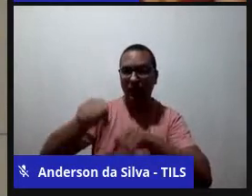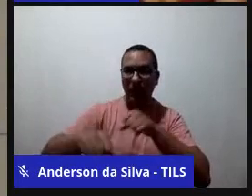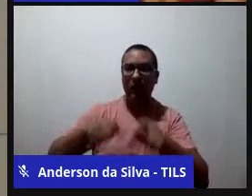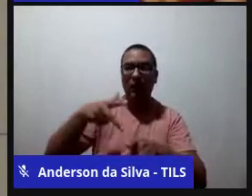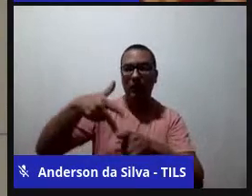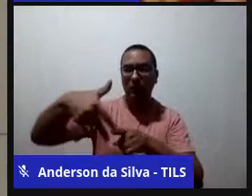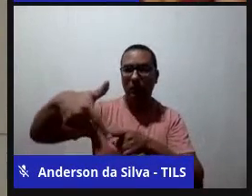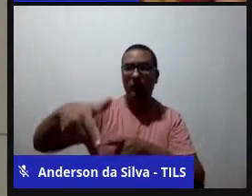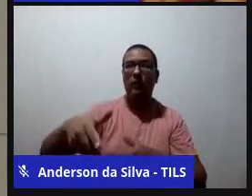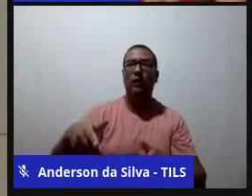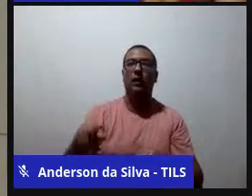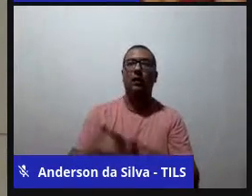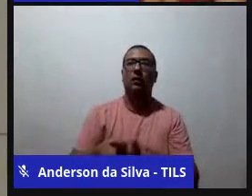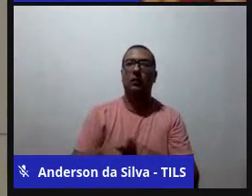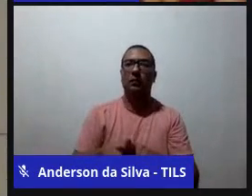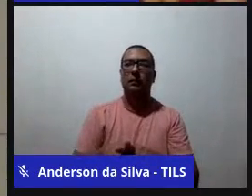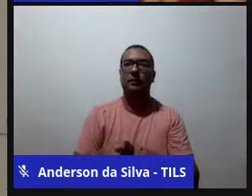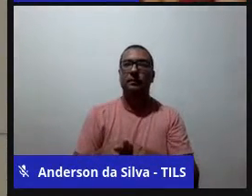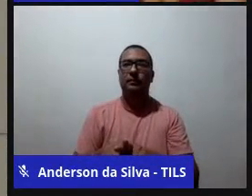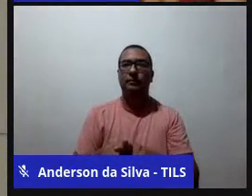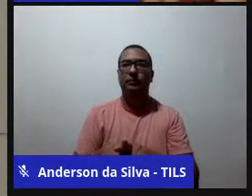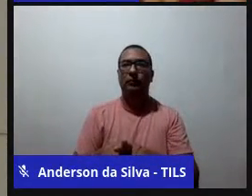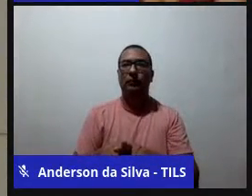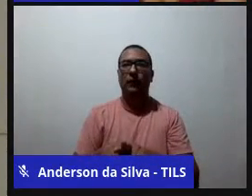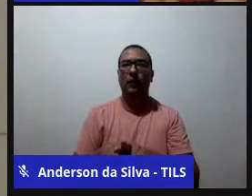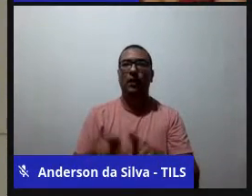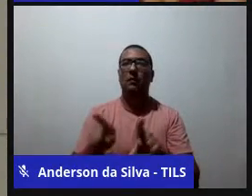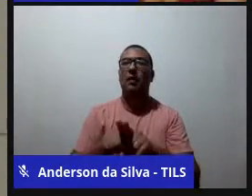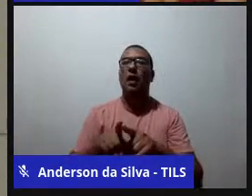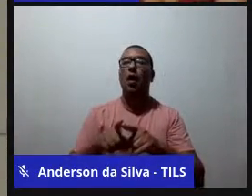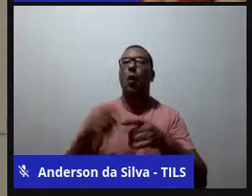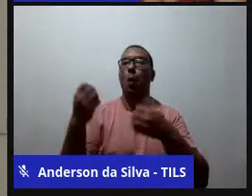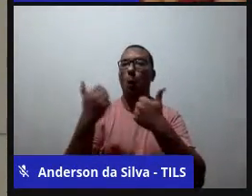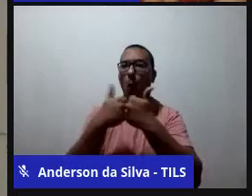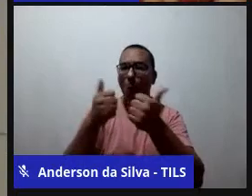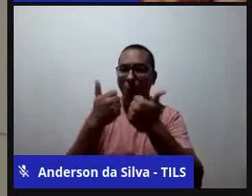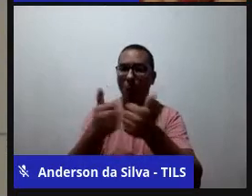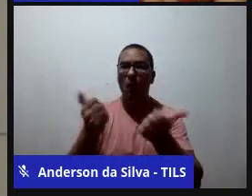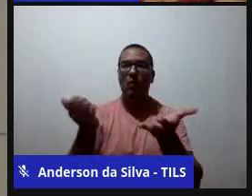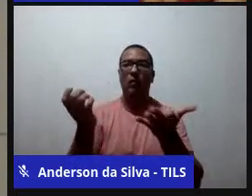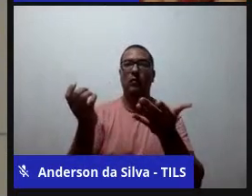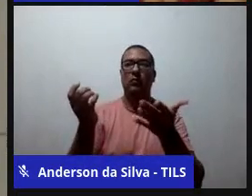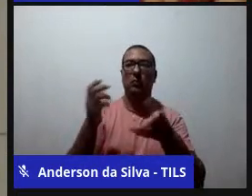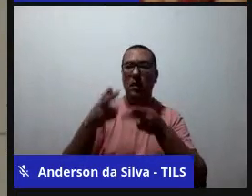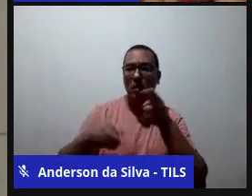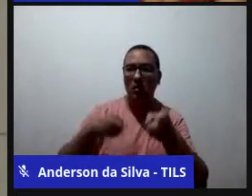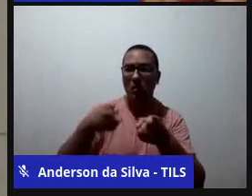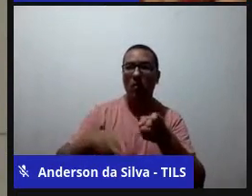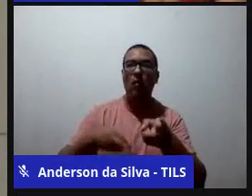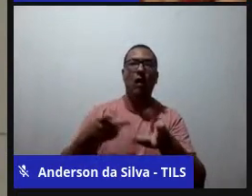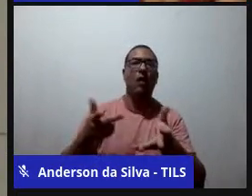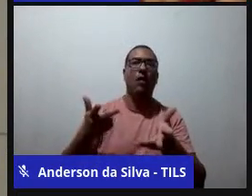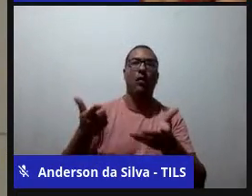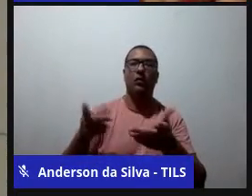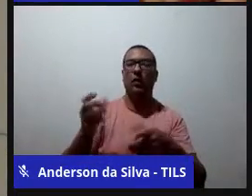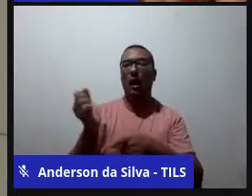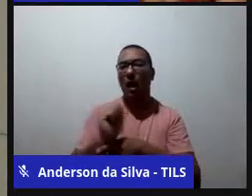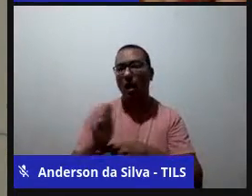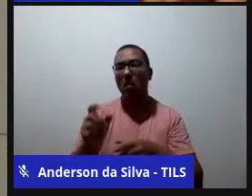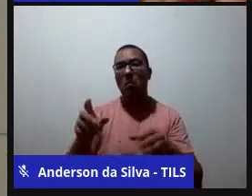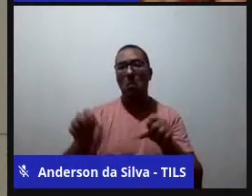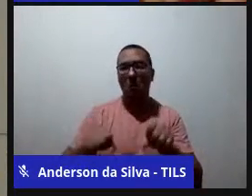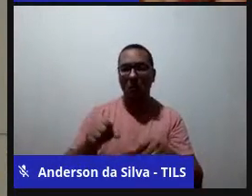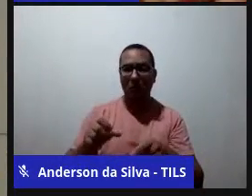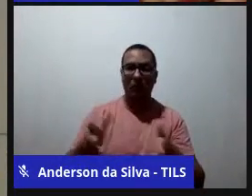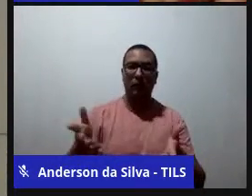para veículos, sobretudo coletivos, né? Menos individuais, porque isso também é uma coisa